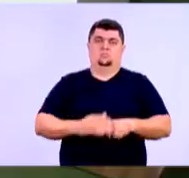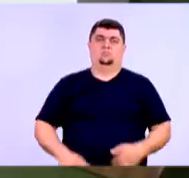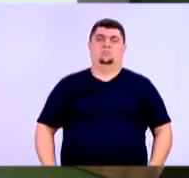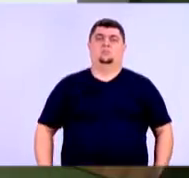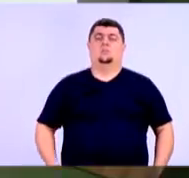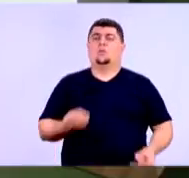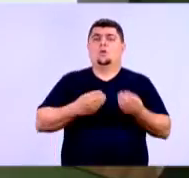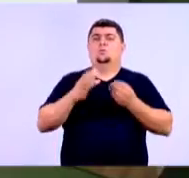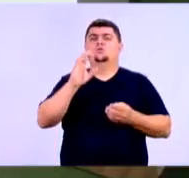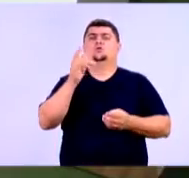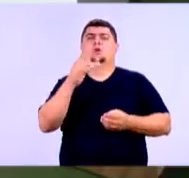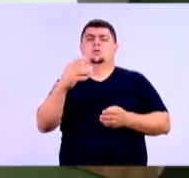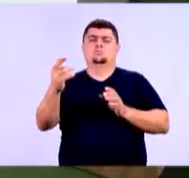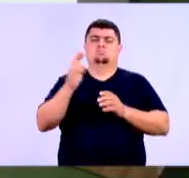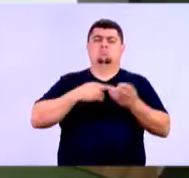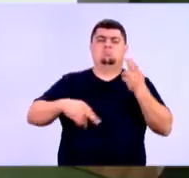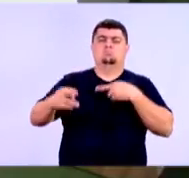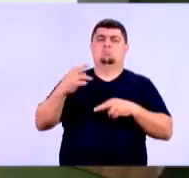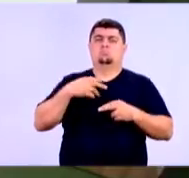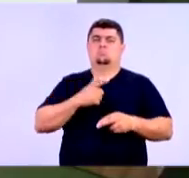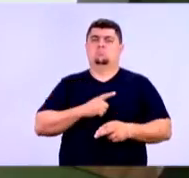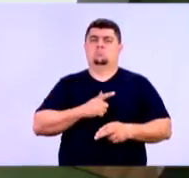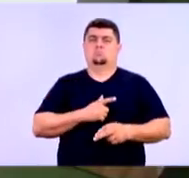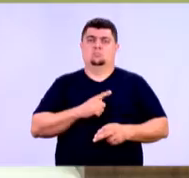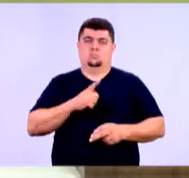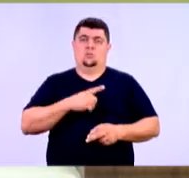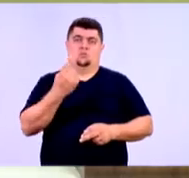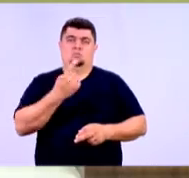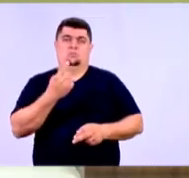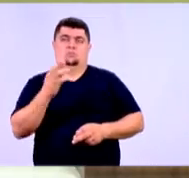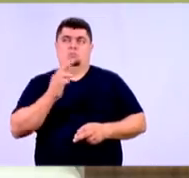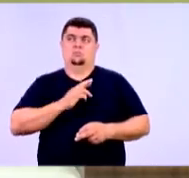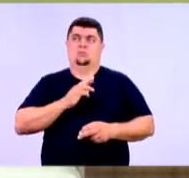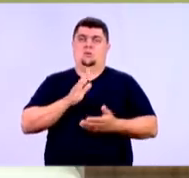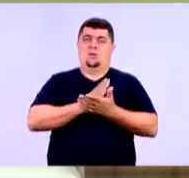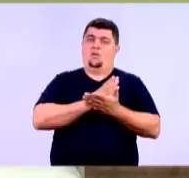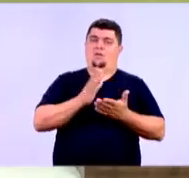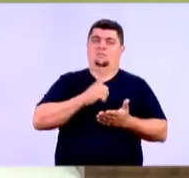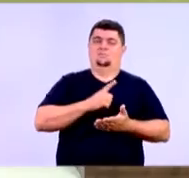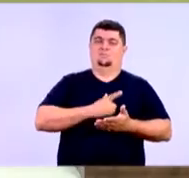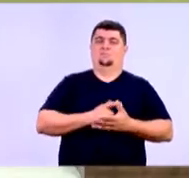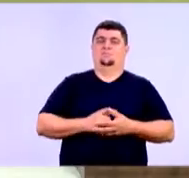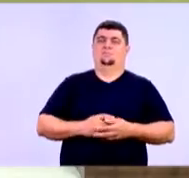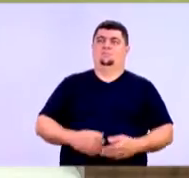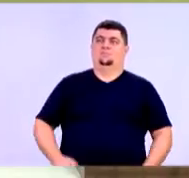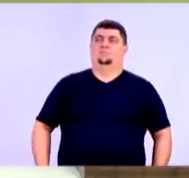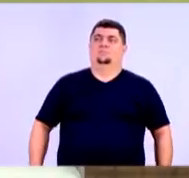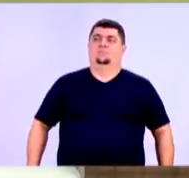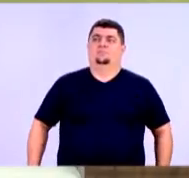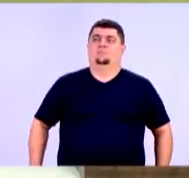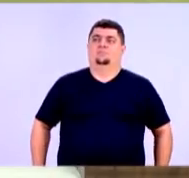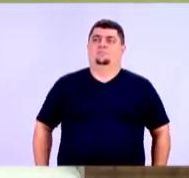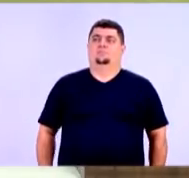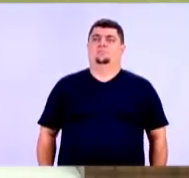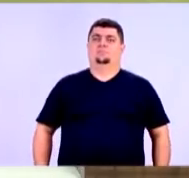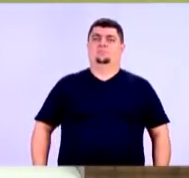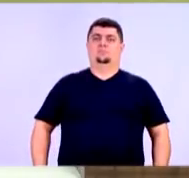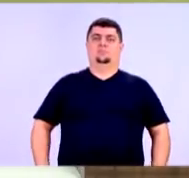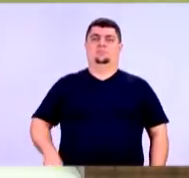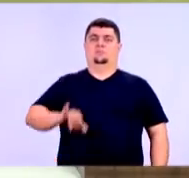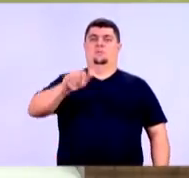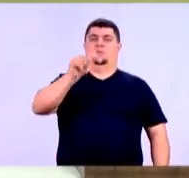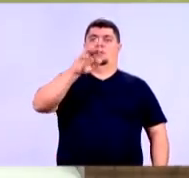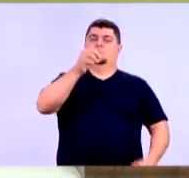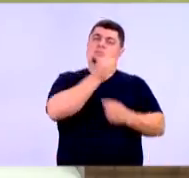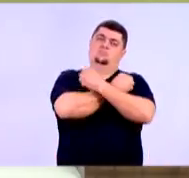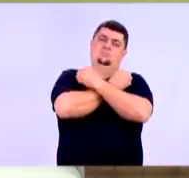está o chat? Alguém respondeu a nossa pergunta do Serasa? Respondeu sim, professor. Agora a gente tem algumas respostas. Então, olha só, o pessoal de Jaru, mandar um abraço